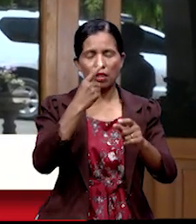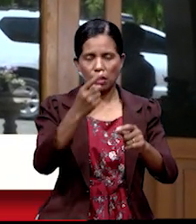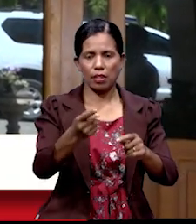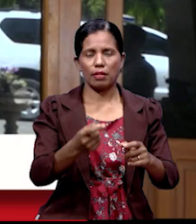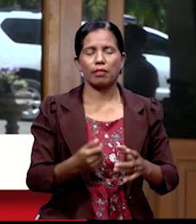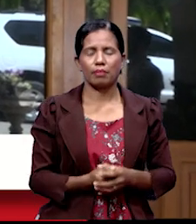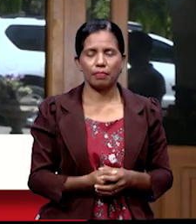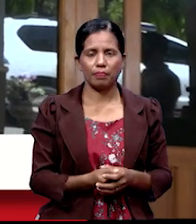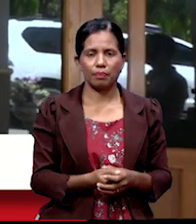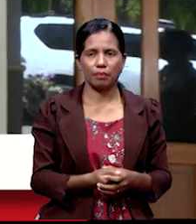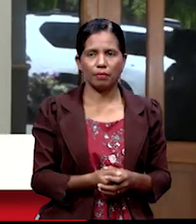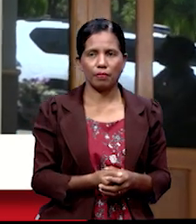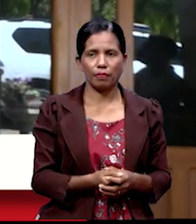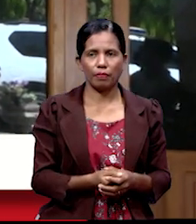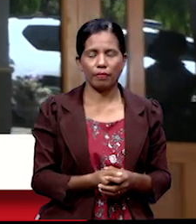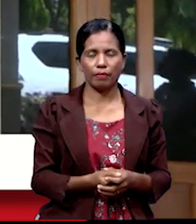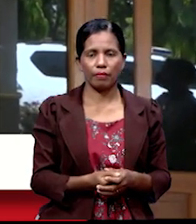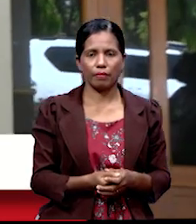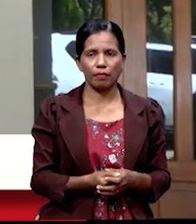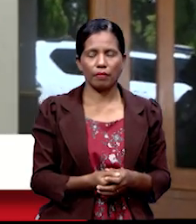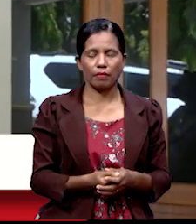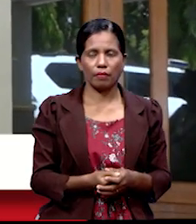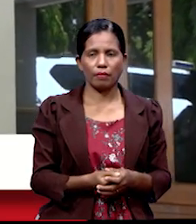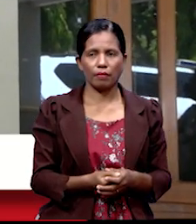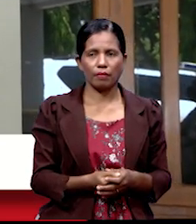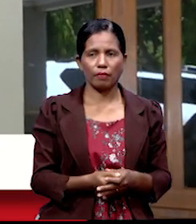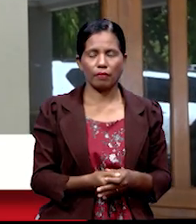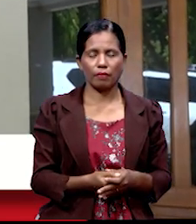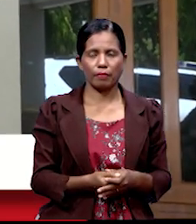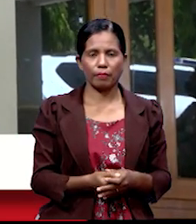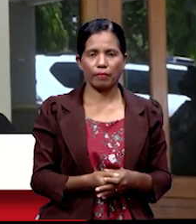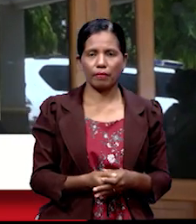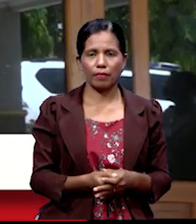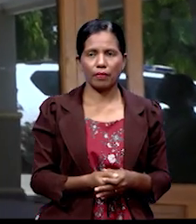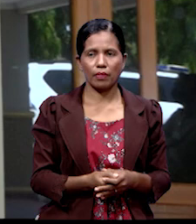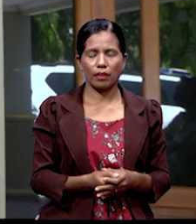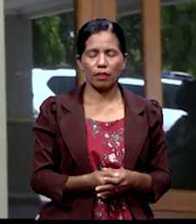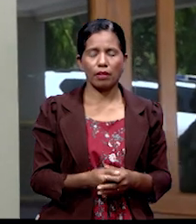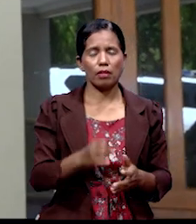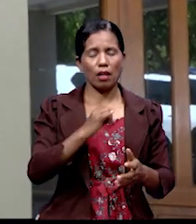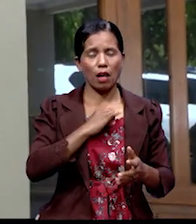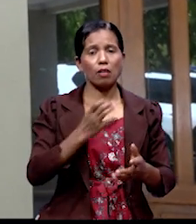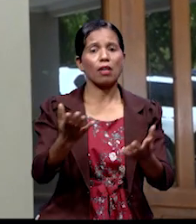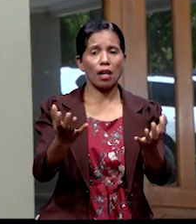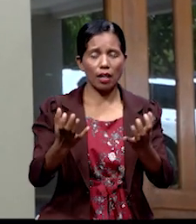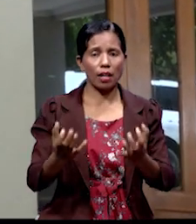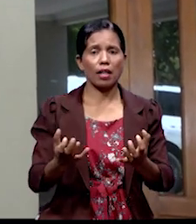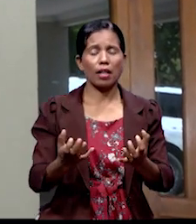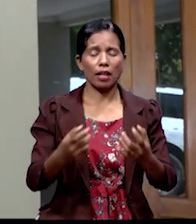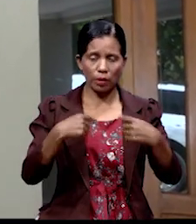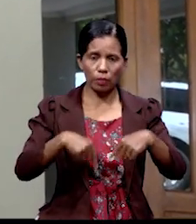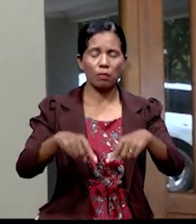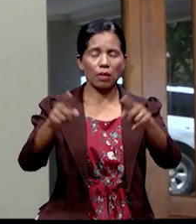¿no? Yo tengo una gran simpatía por Timor. Hay simpatía bot para Timor